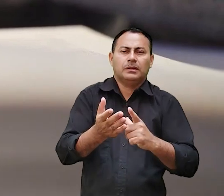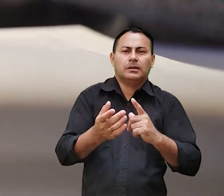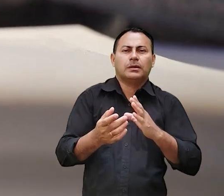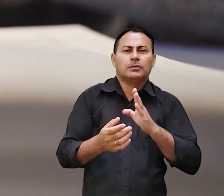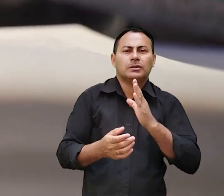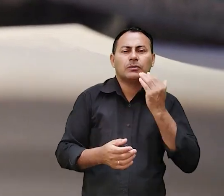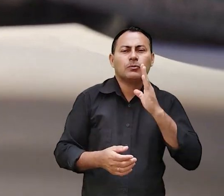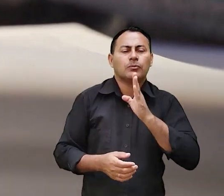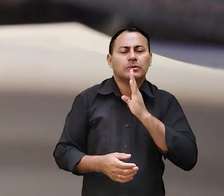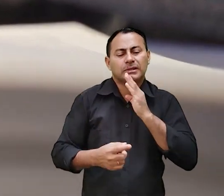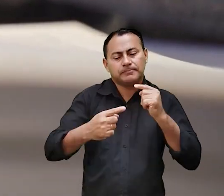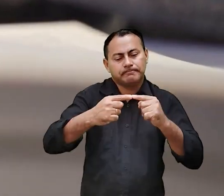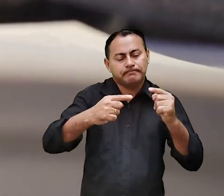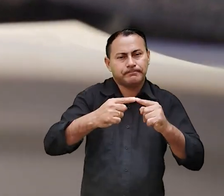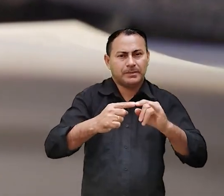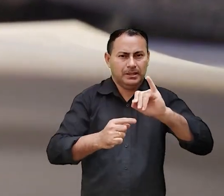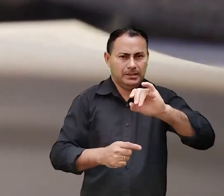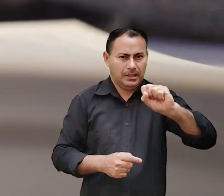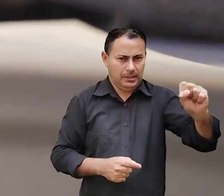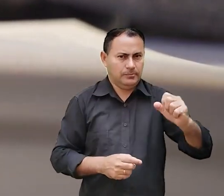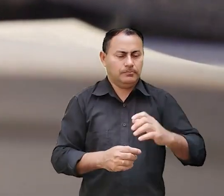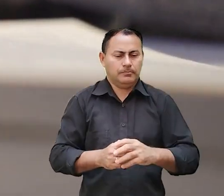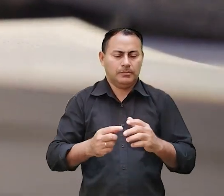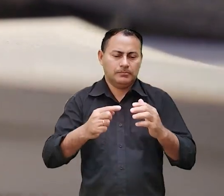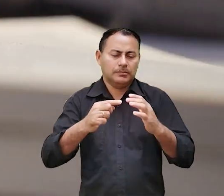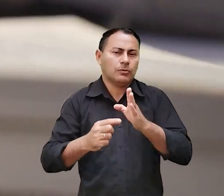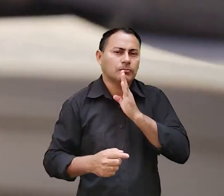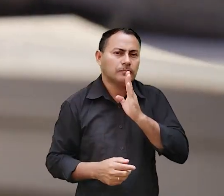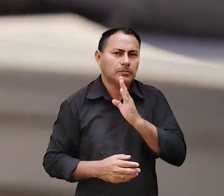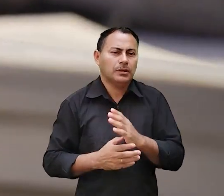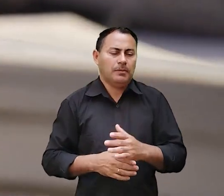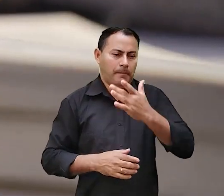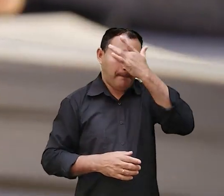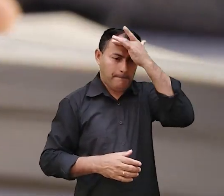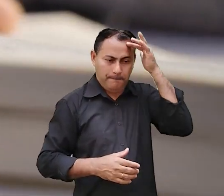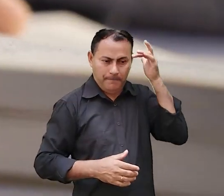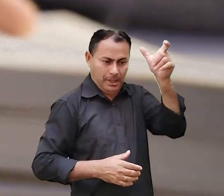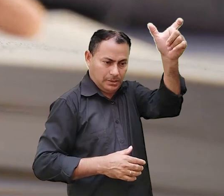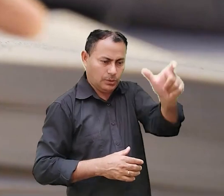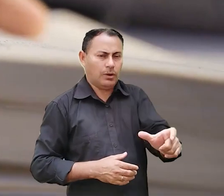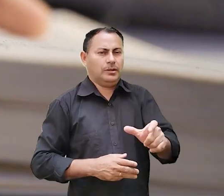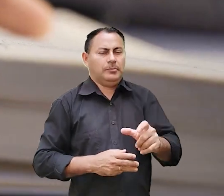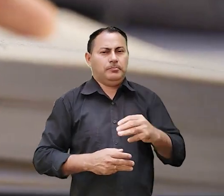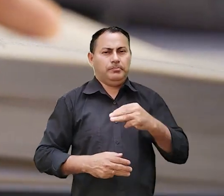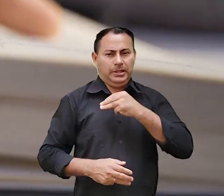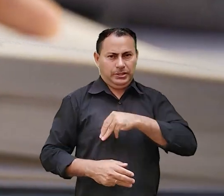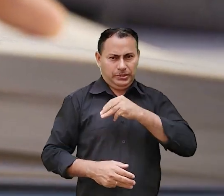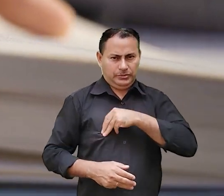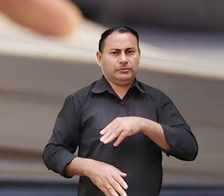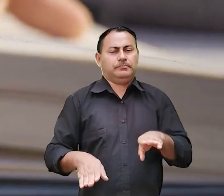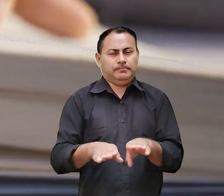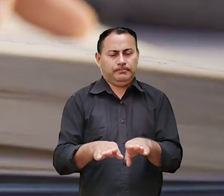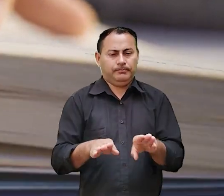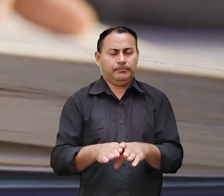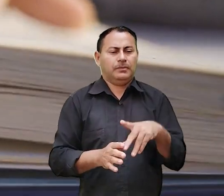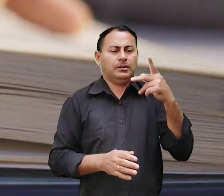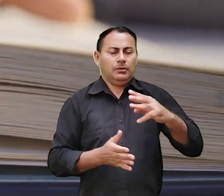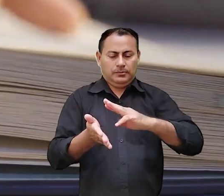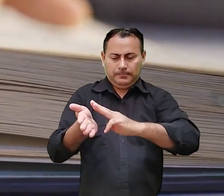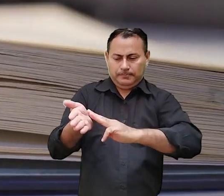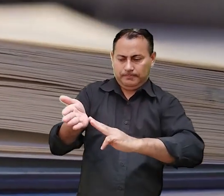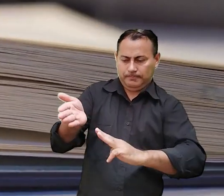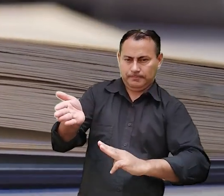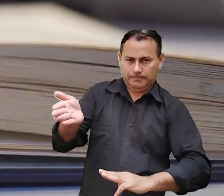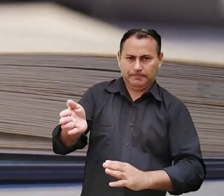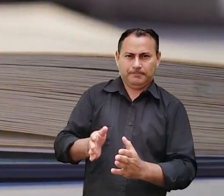familiarizar com Isaías ou nos familiarizam com Isaías como homem como Ministro e também com a